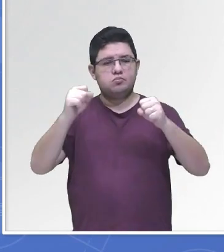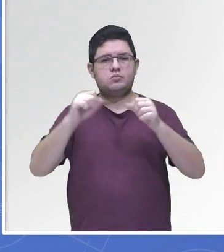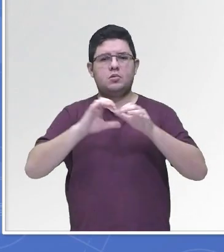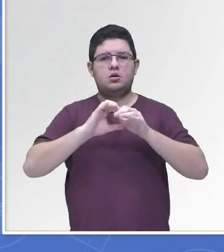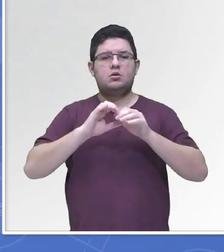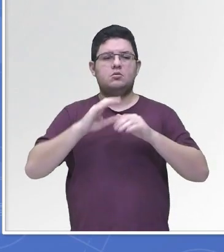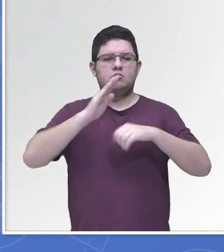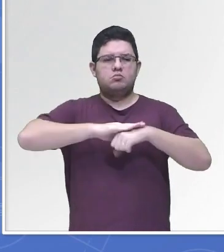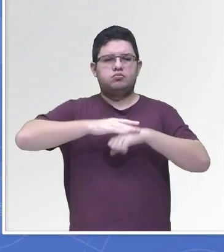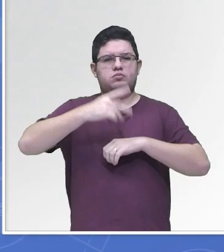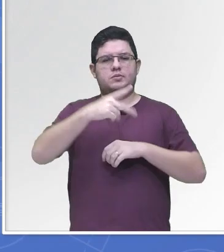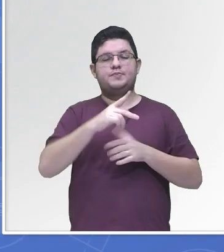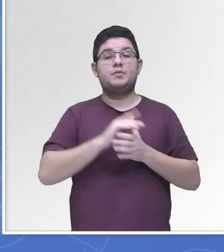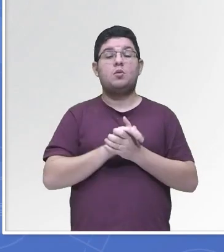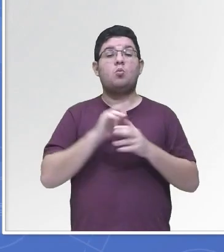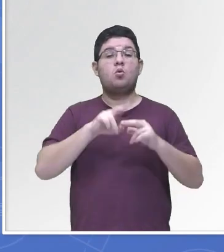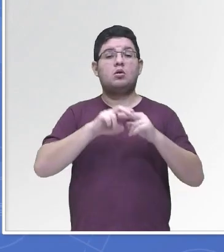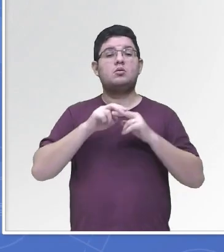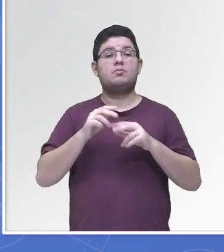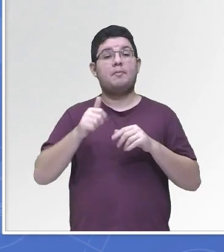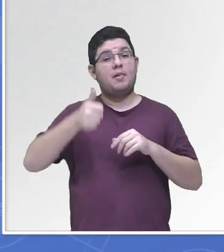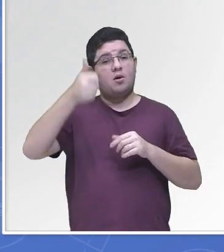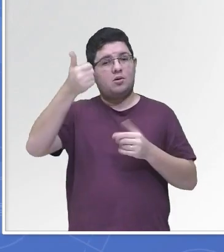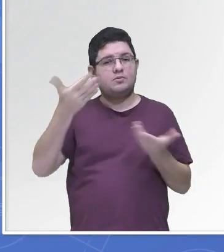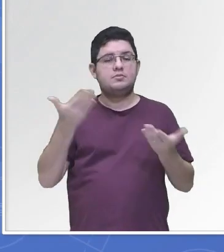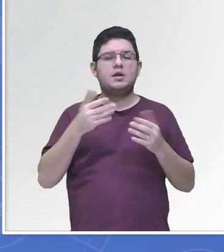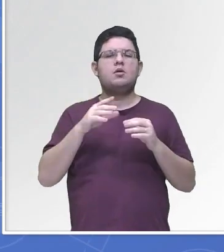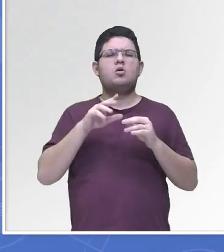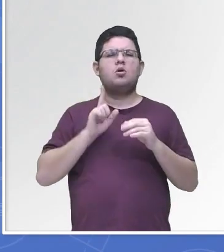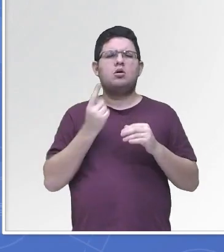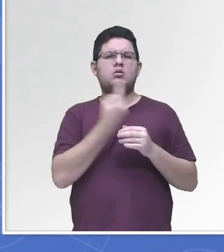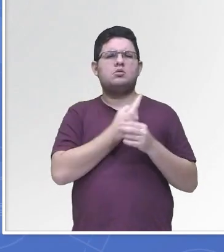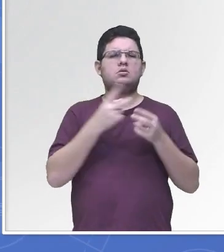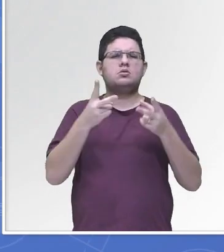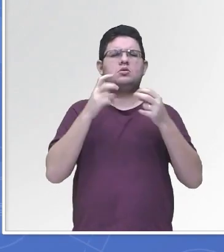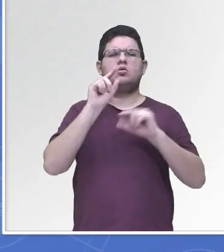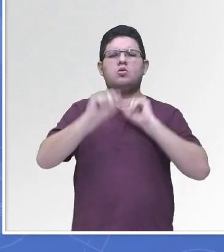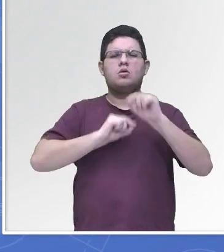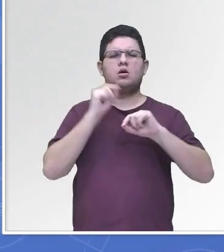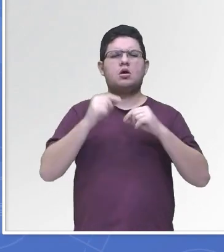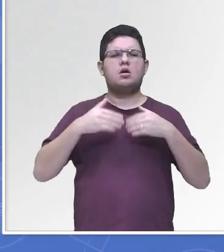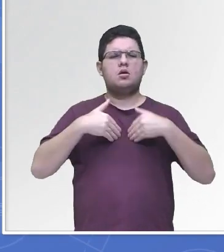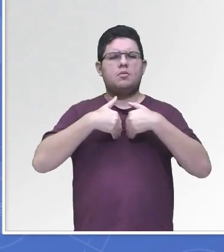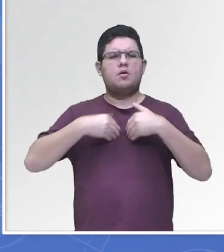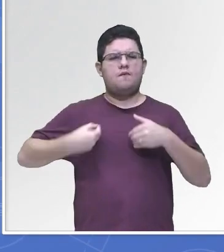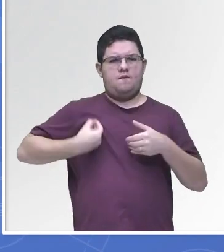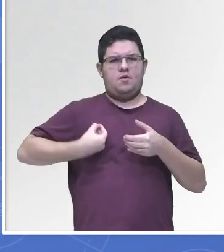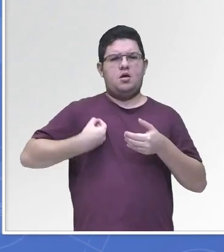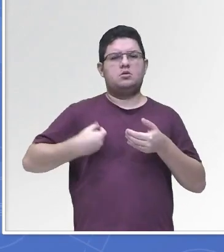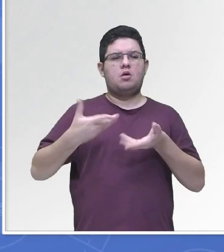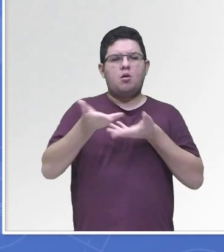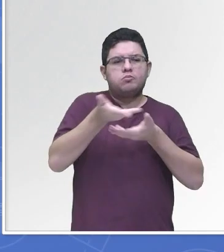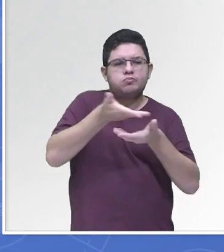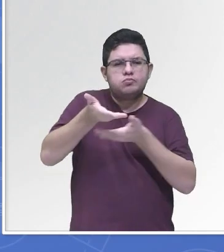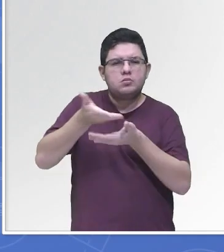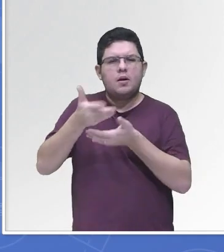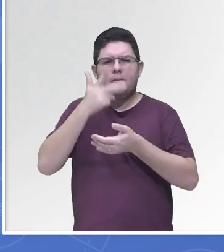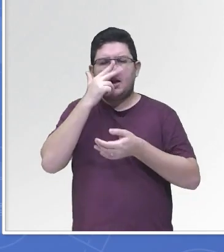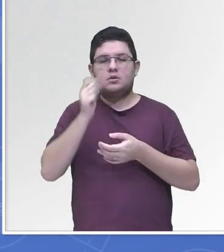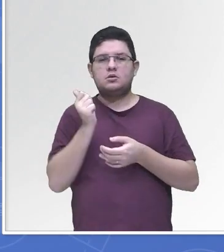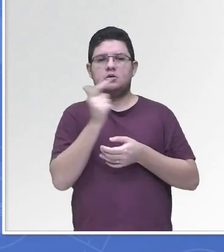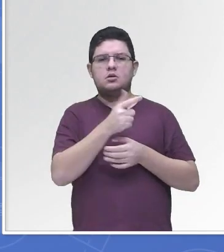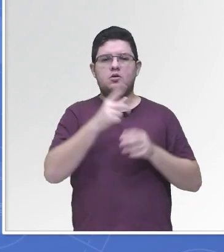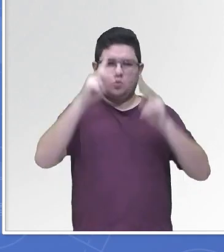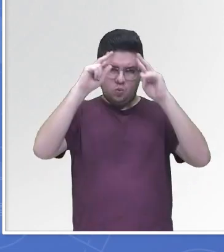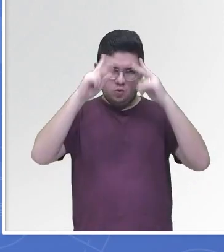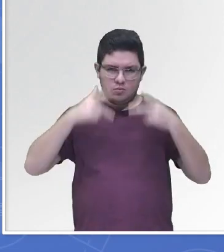vezes a convivência entre os animais, parece que é melhor do que a convivência entre nós humanos. Então a gente tem que entender